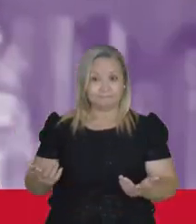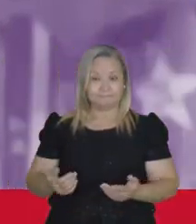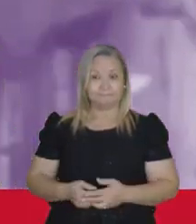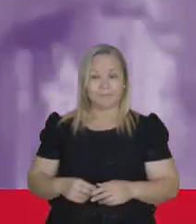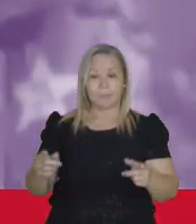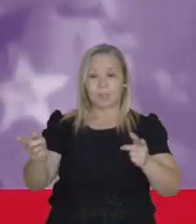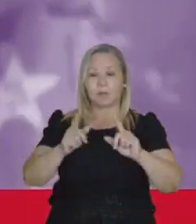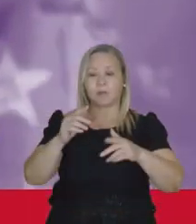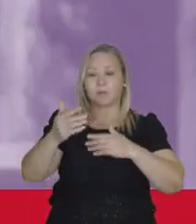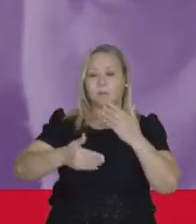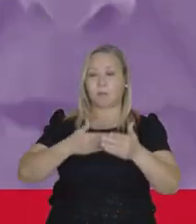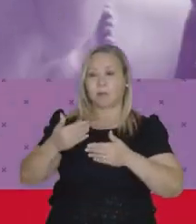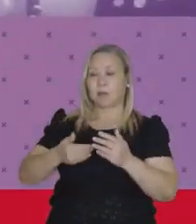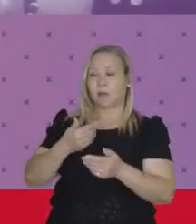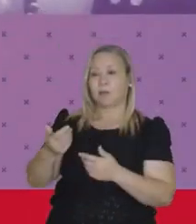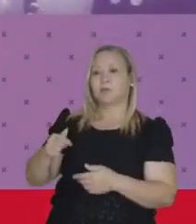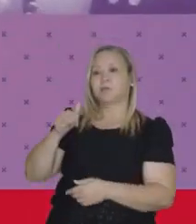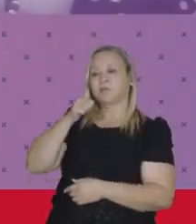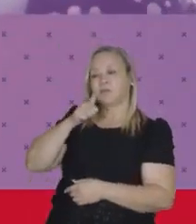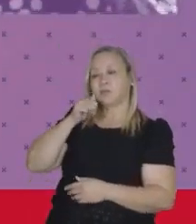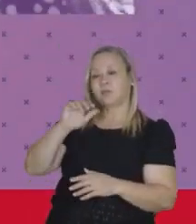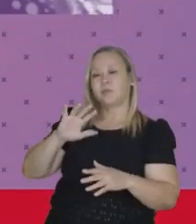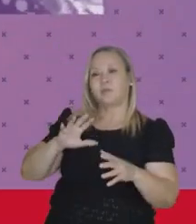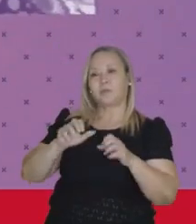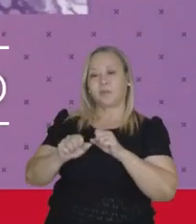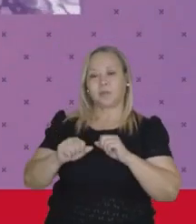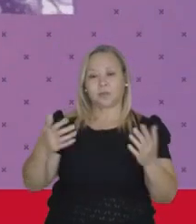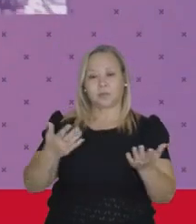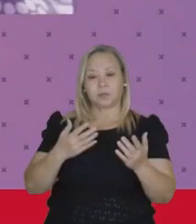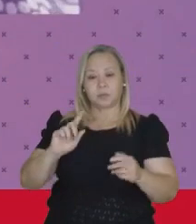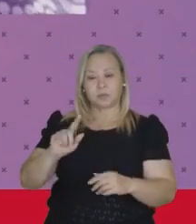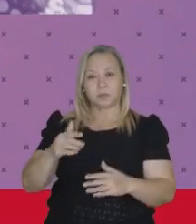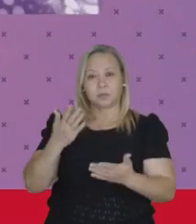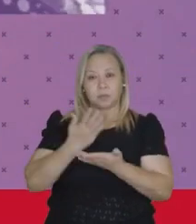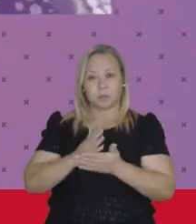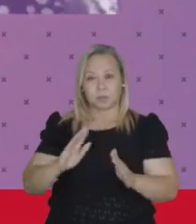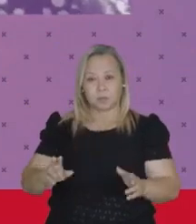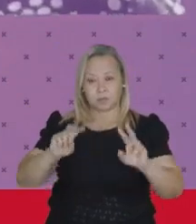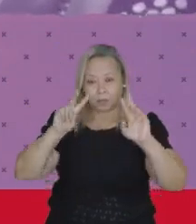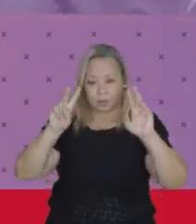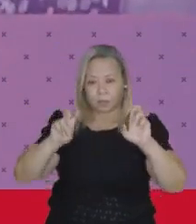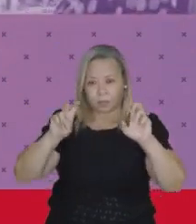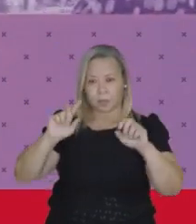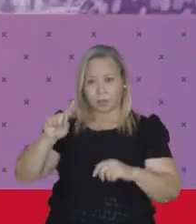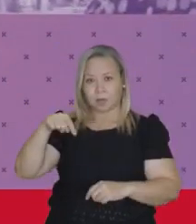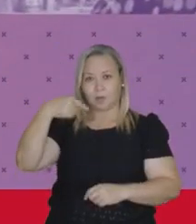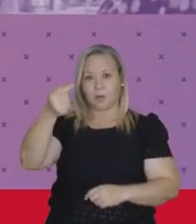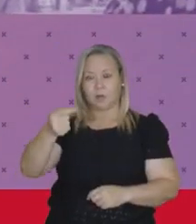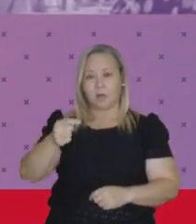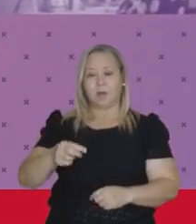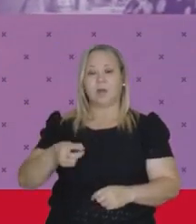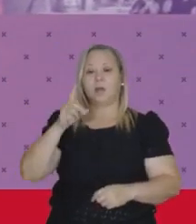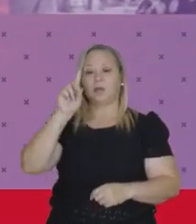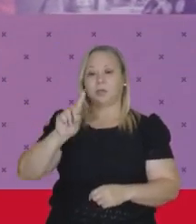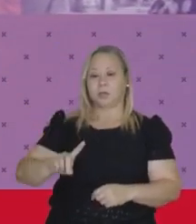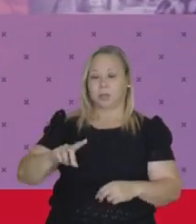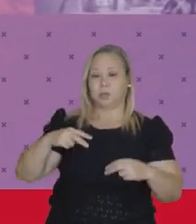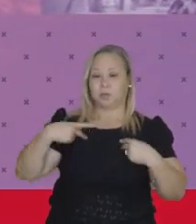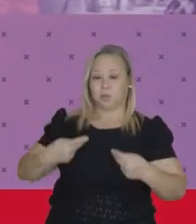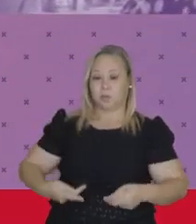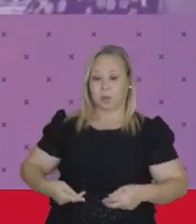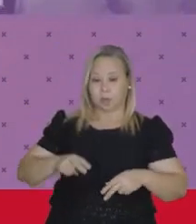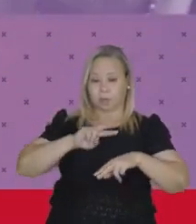Elas por Elas Formação de hoje fica por aqui. E na próxima semana o tema é Direitos Humanos e Gênero. E quem preparou as aulas